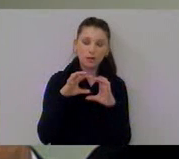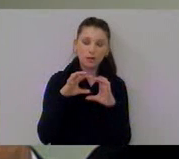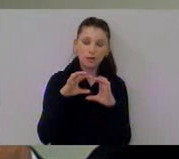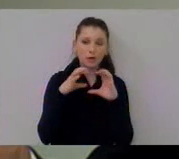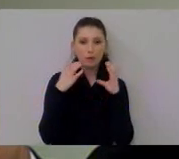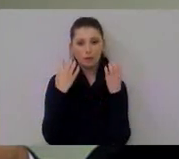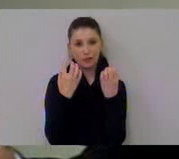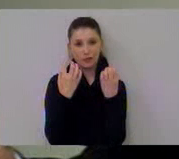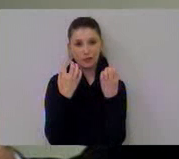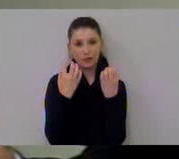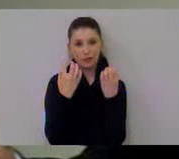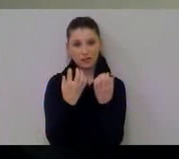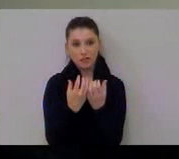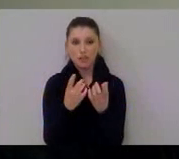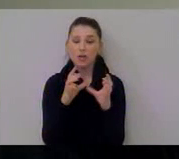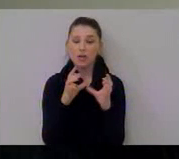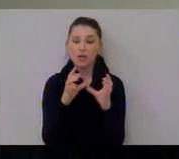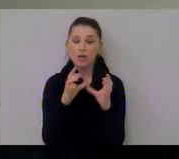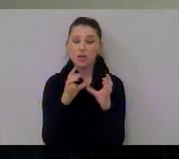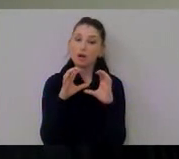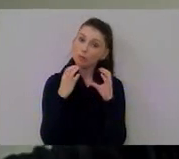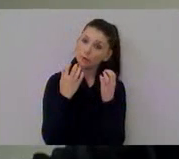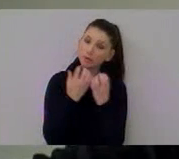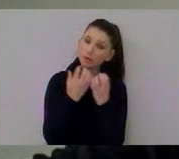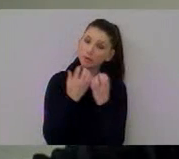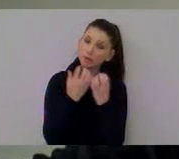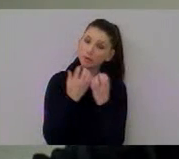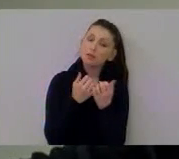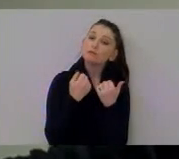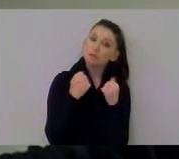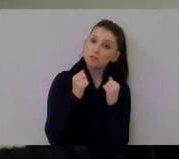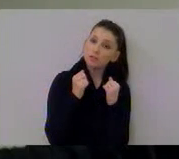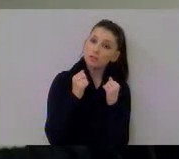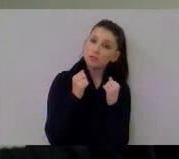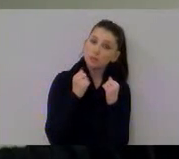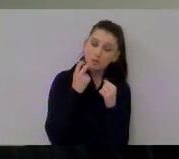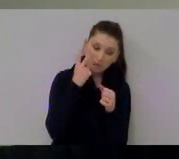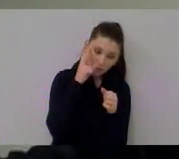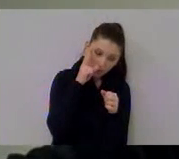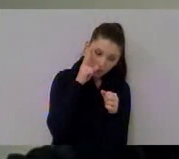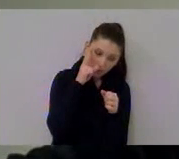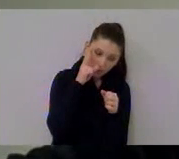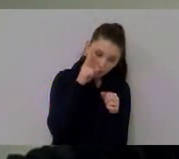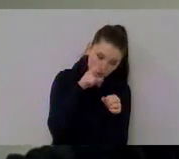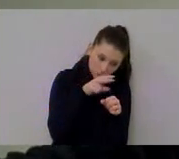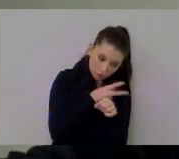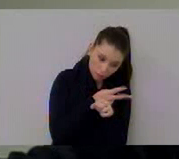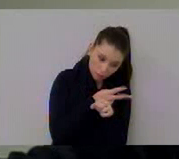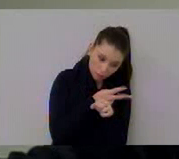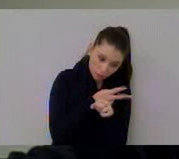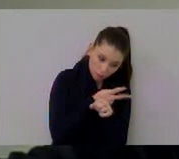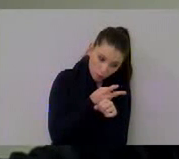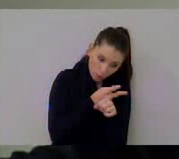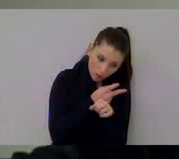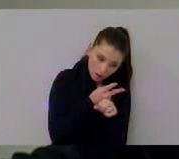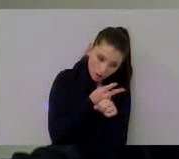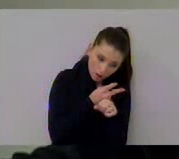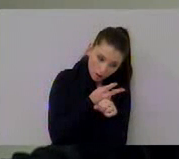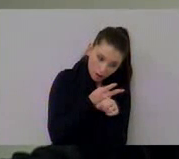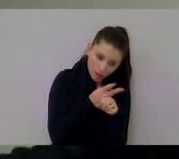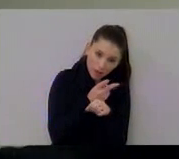fiscalizar, porque o próprio morador solta o esgoto a